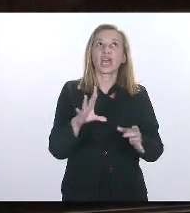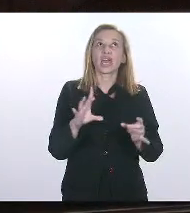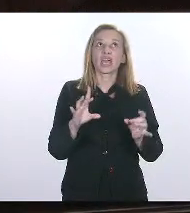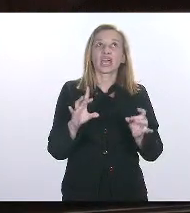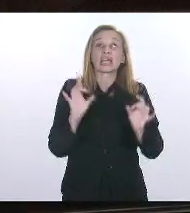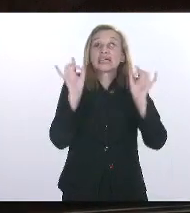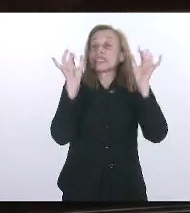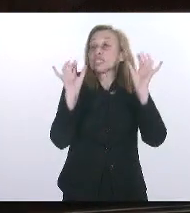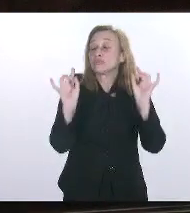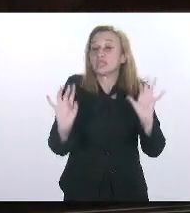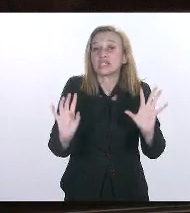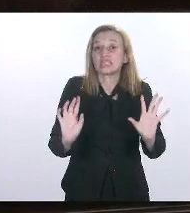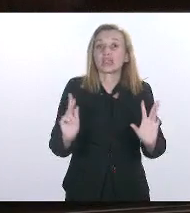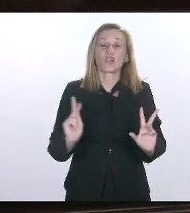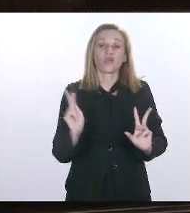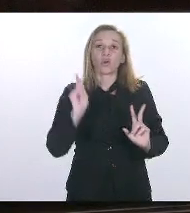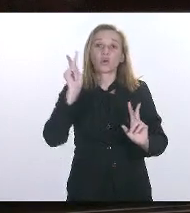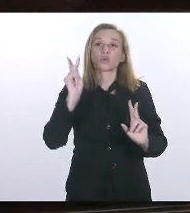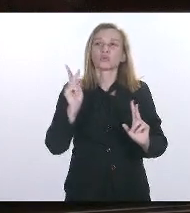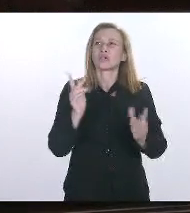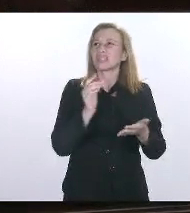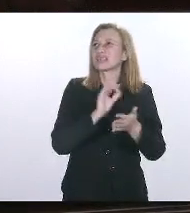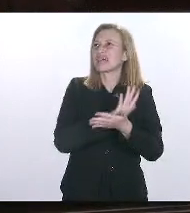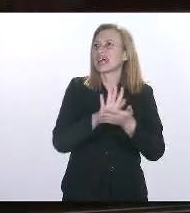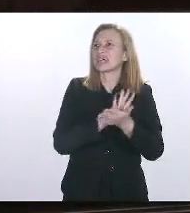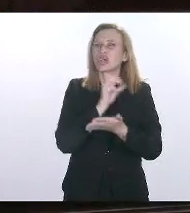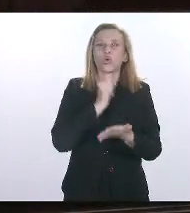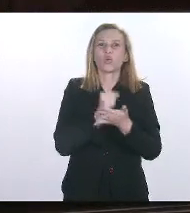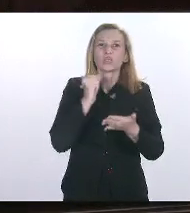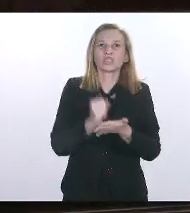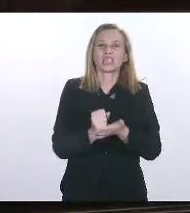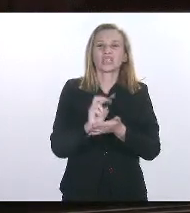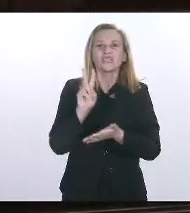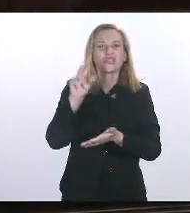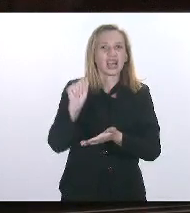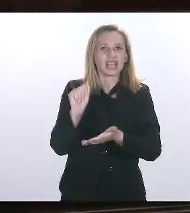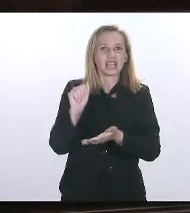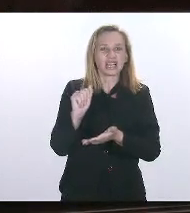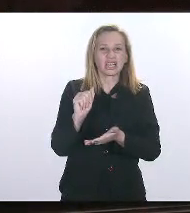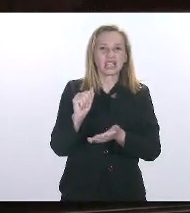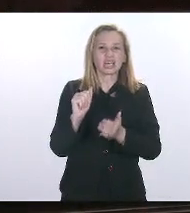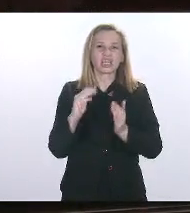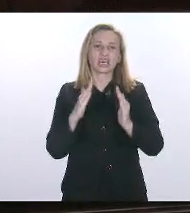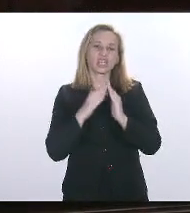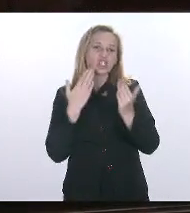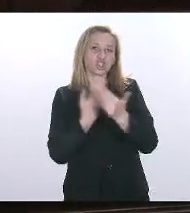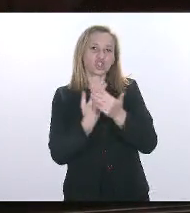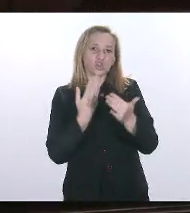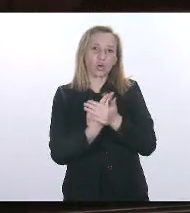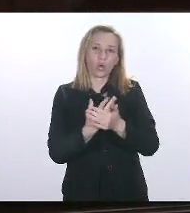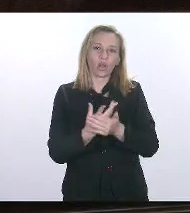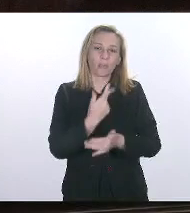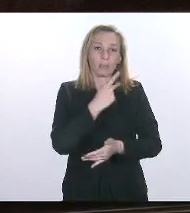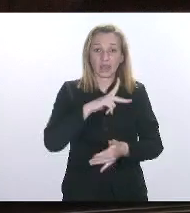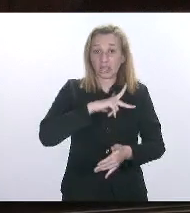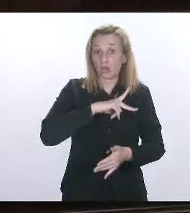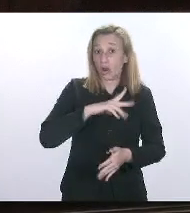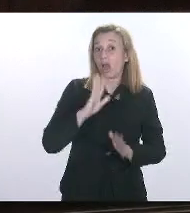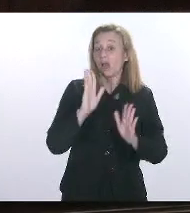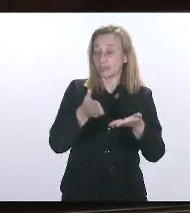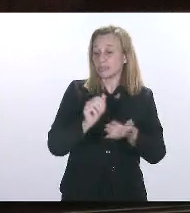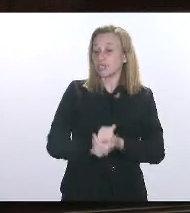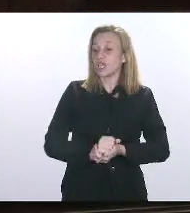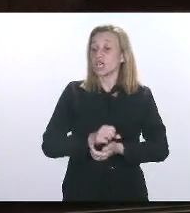não exista para que se contrate eventualmente vaga em escola particular, tá? Inclusive, se